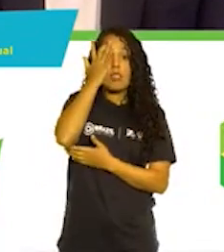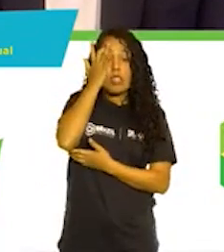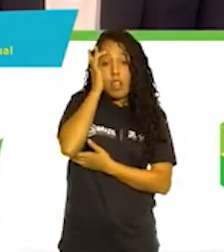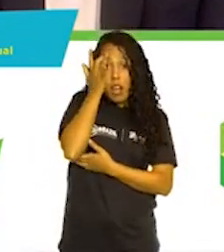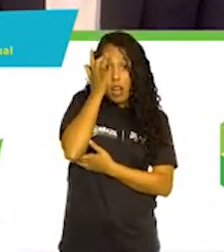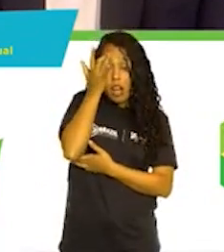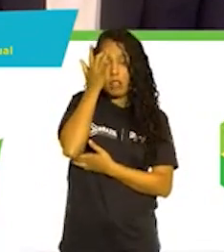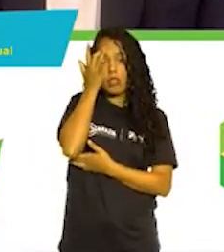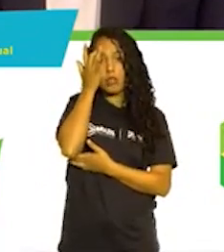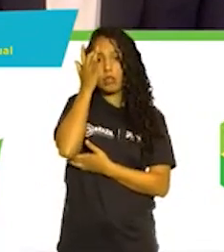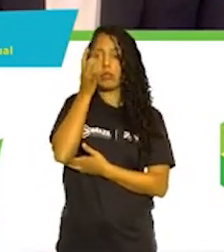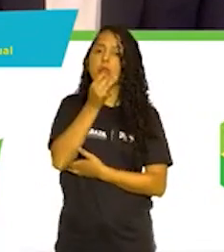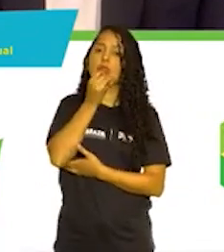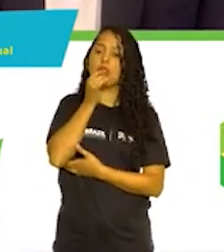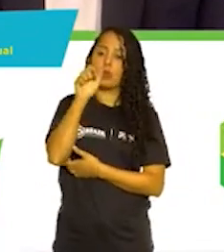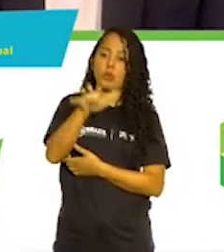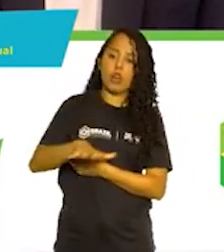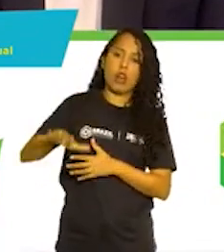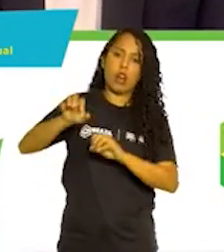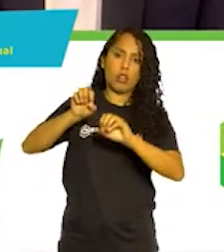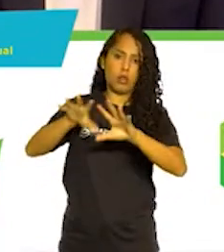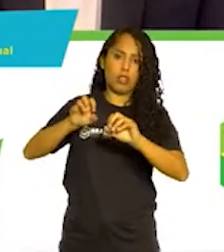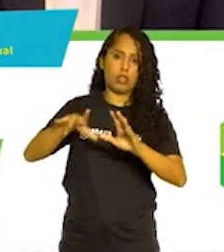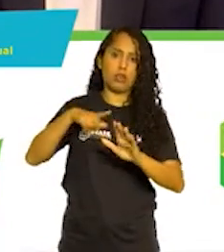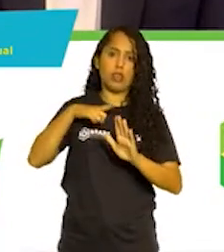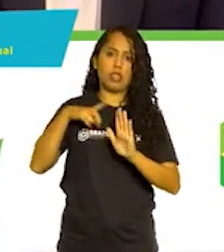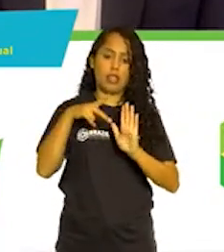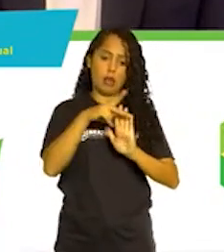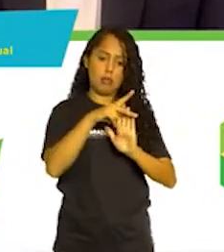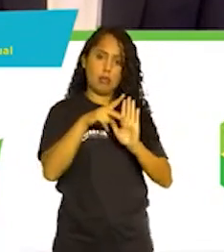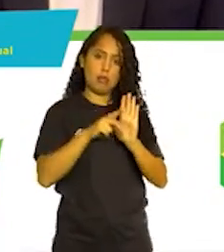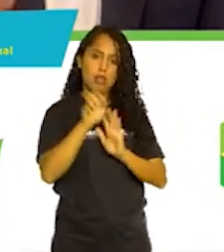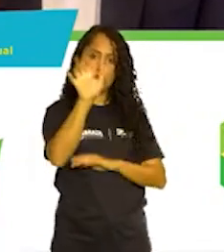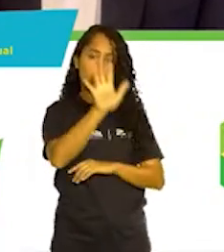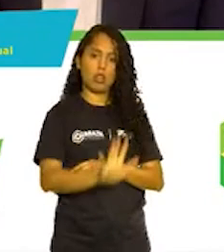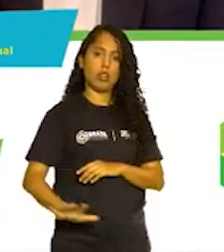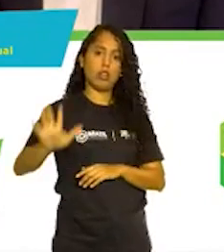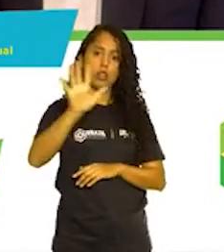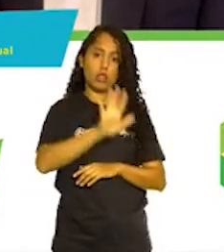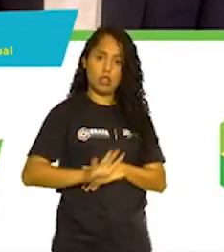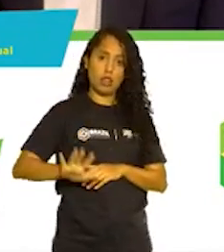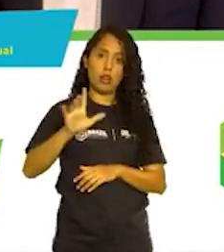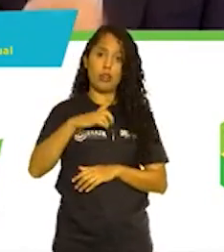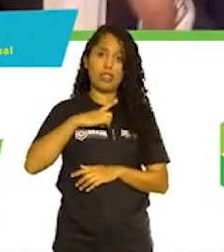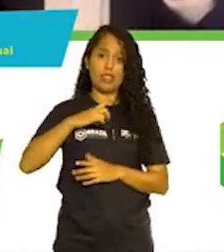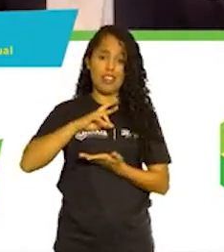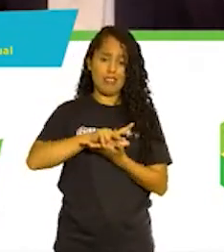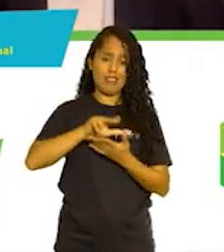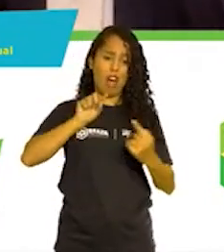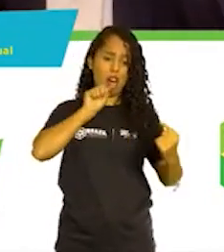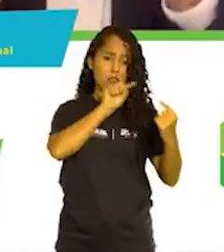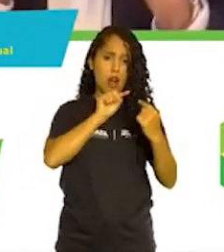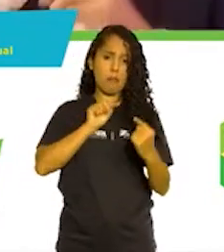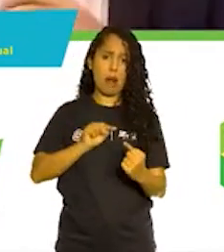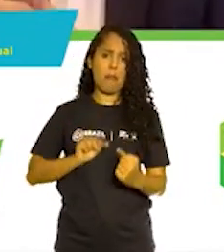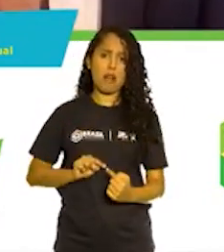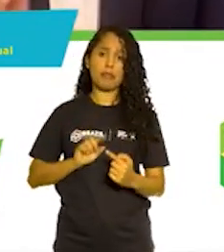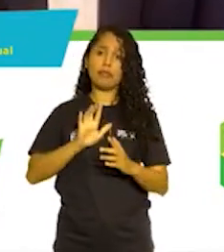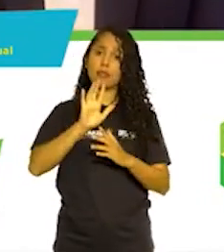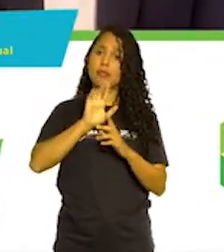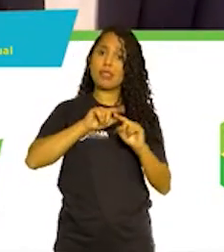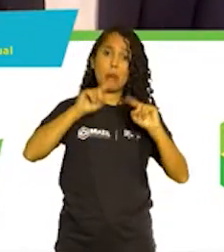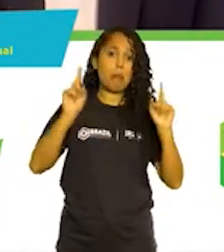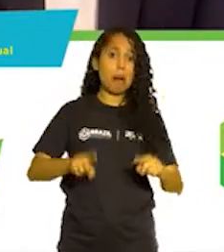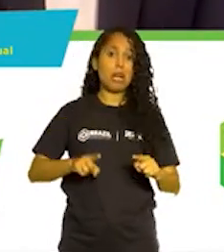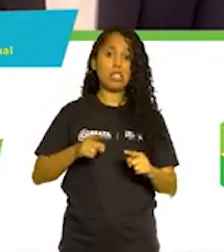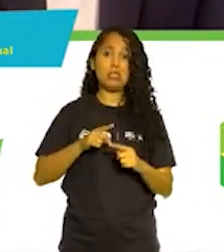na área da educação, por exemplo, o Plano Nacional, o Plano Decenal de Educação, tem um monte de Flávia, mas ele não cumpre nenhuma e não